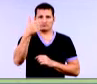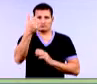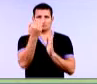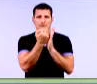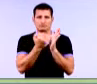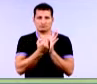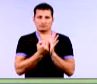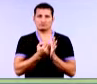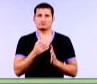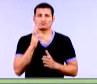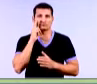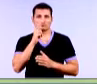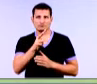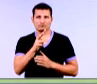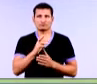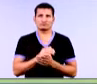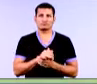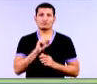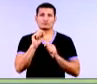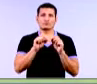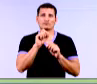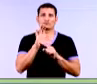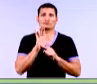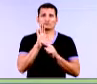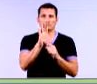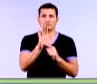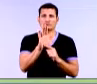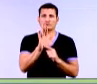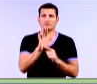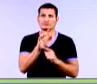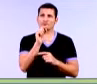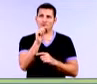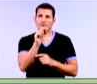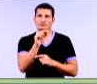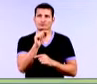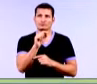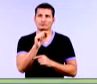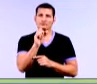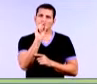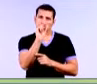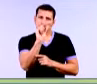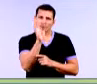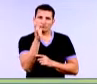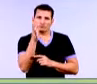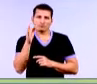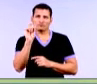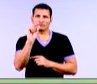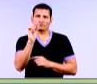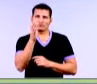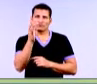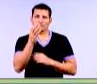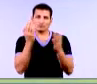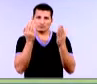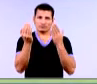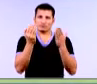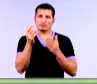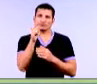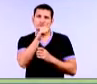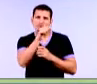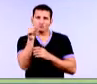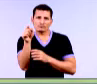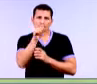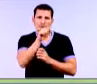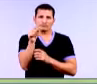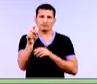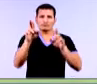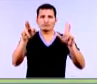programa. Notem que o que aparece na tela, se eu chegar a tela um pouquinho mais para o lado aqui, ó, vamos comparar, é diferente o